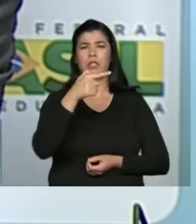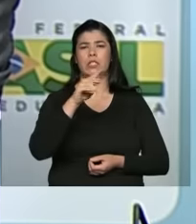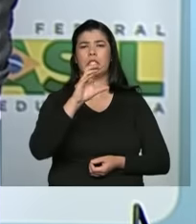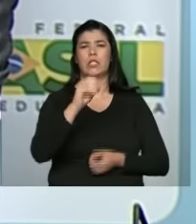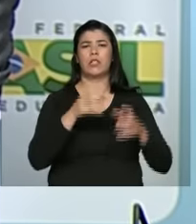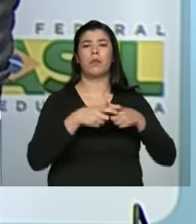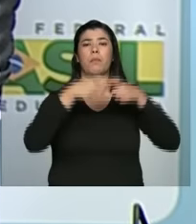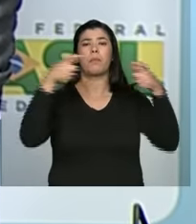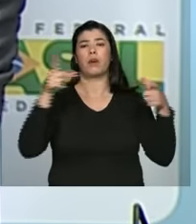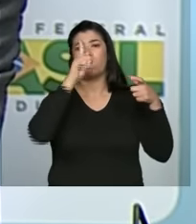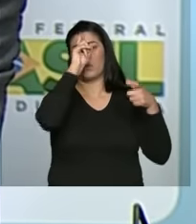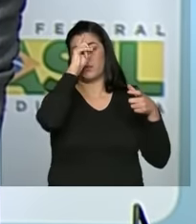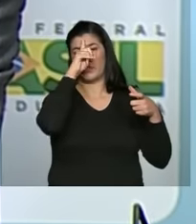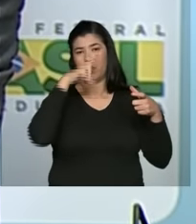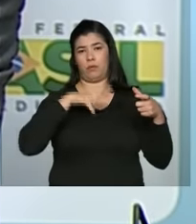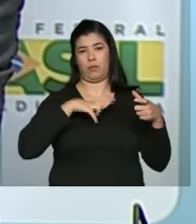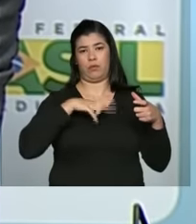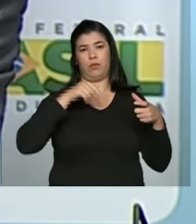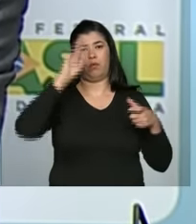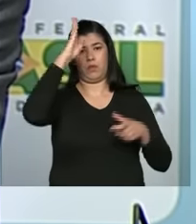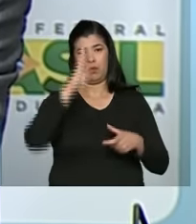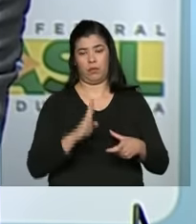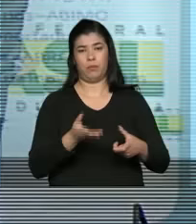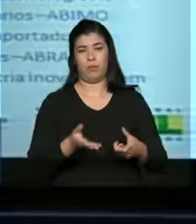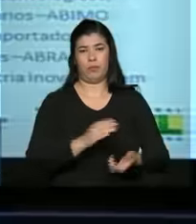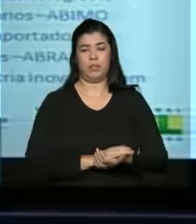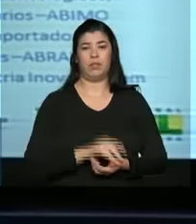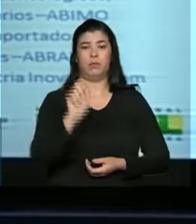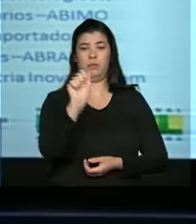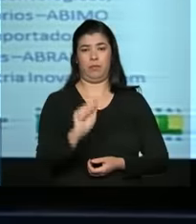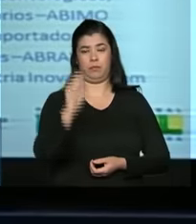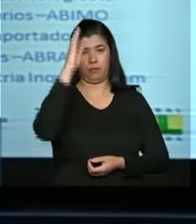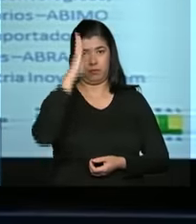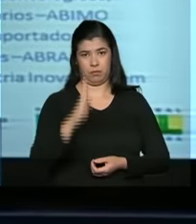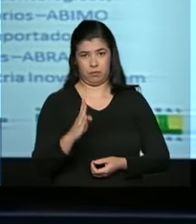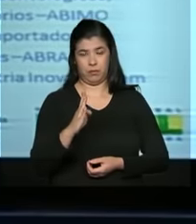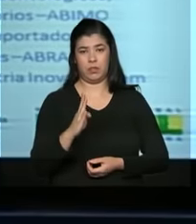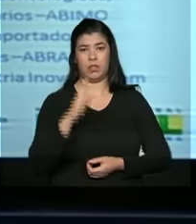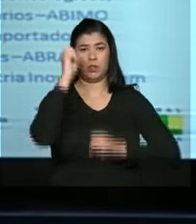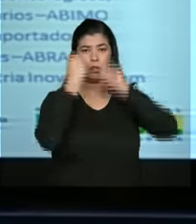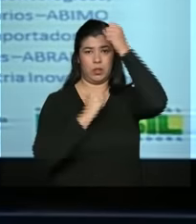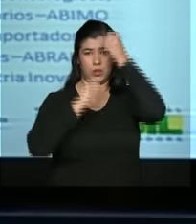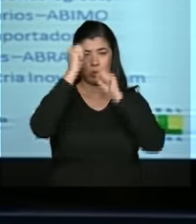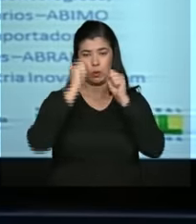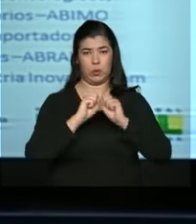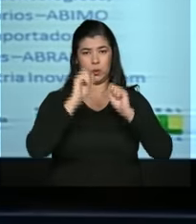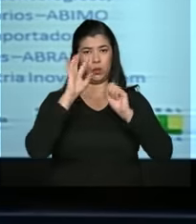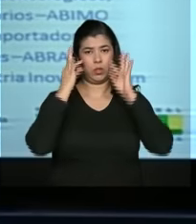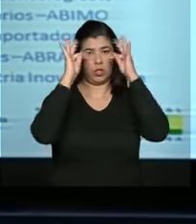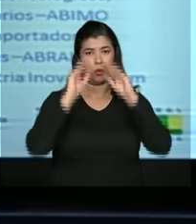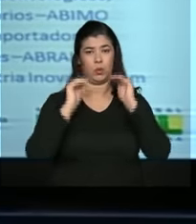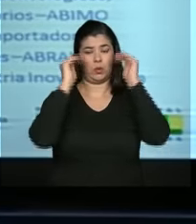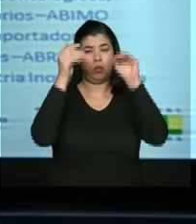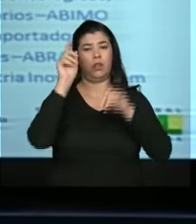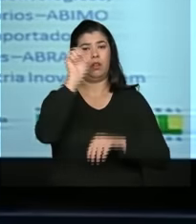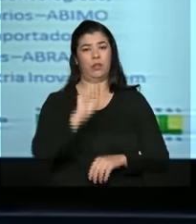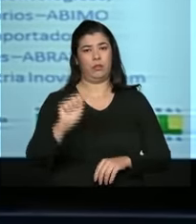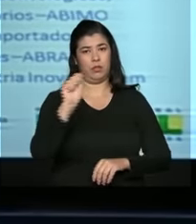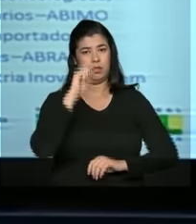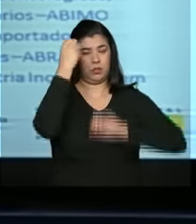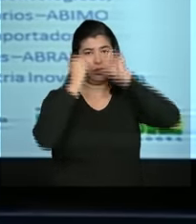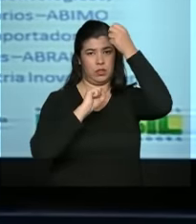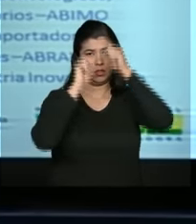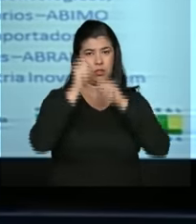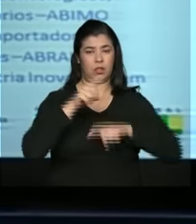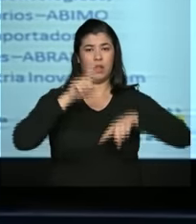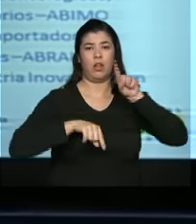maiores hospitais privados do país a Associação Brasileira da indústria de alta tecnologia a Associação Brasileira de indústria de